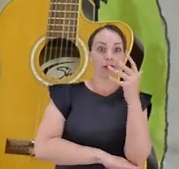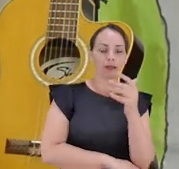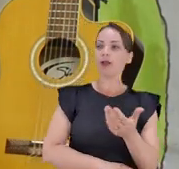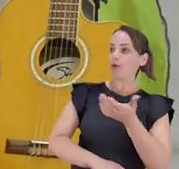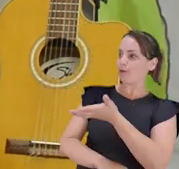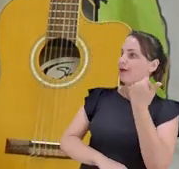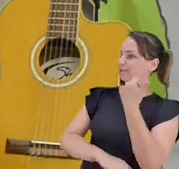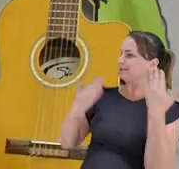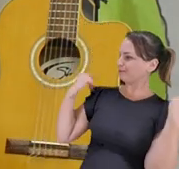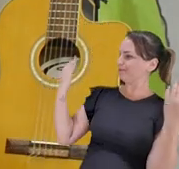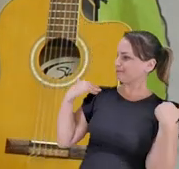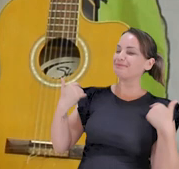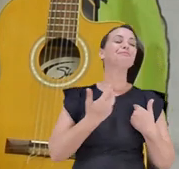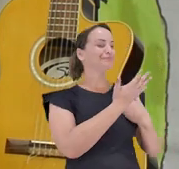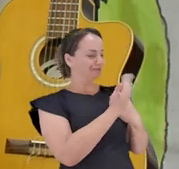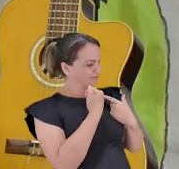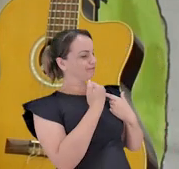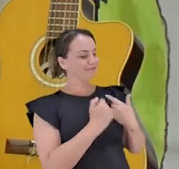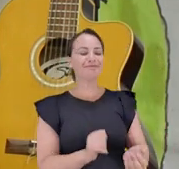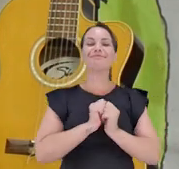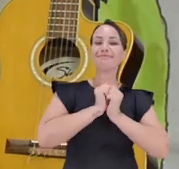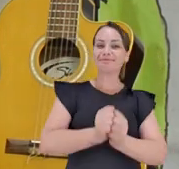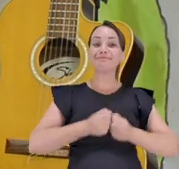na floresta? Então, vamos. Então, vamos.